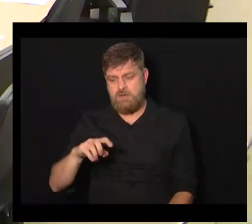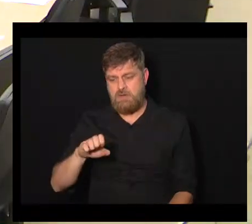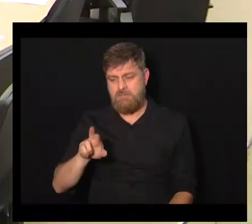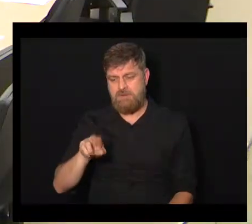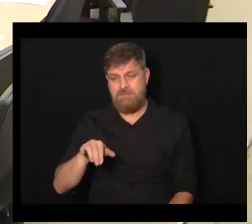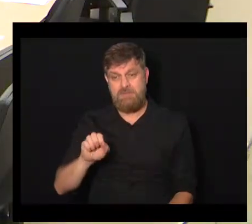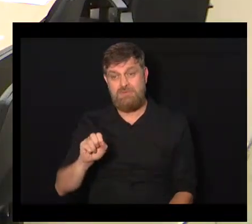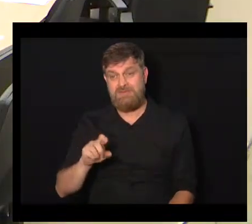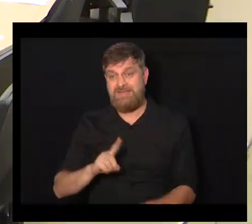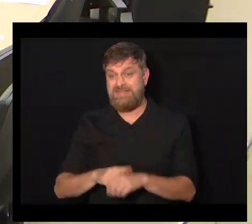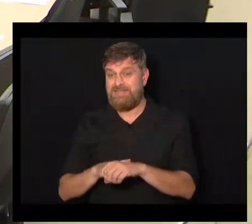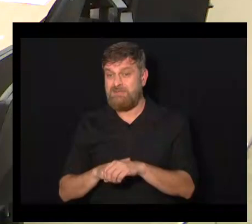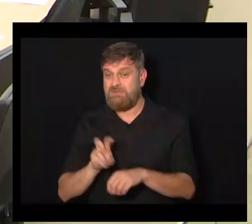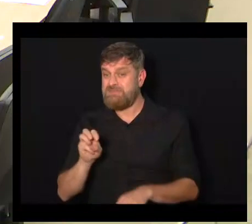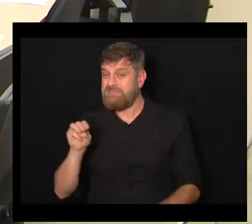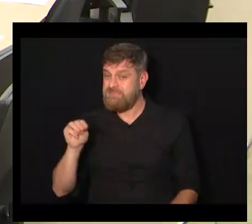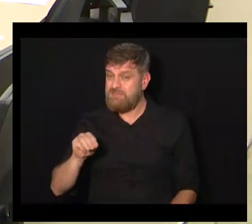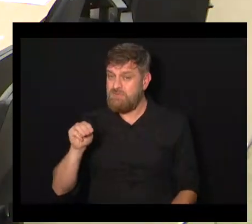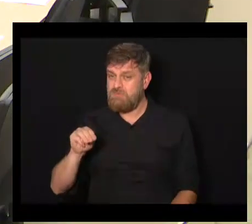5 minutos. É 5 minutos. Permínio